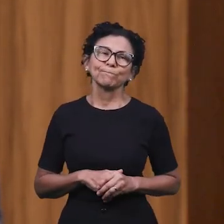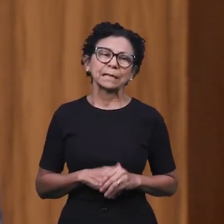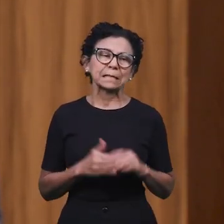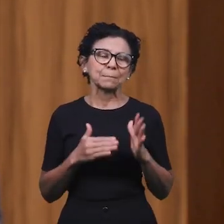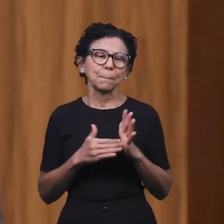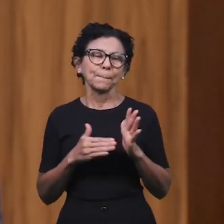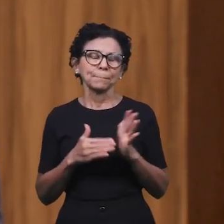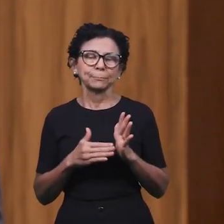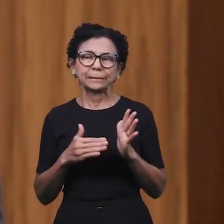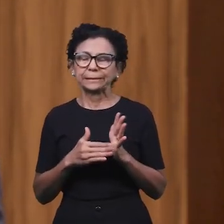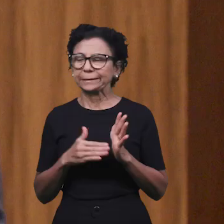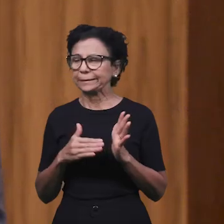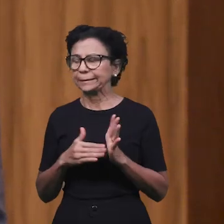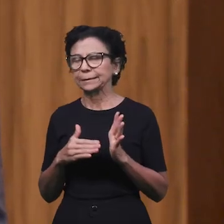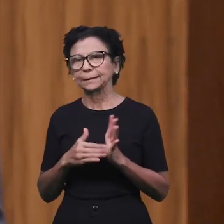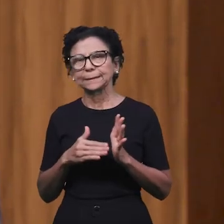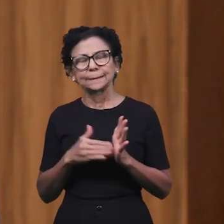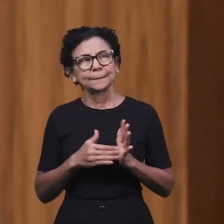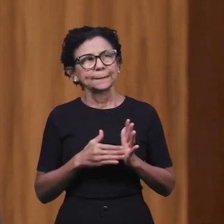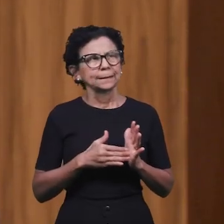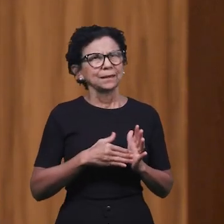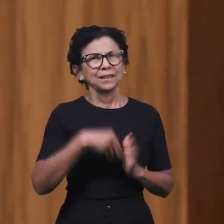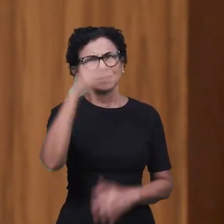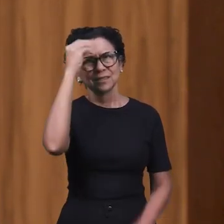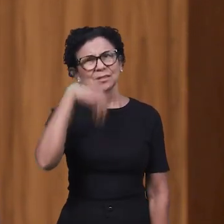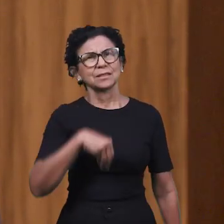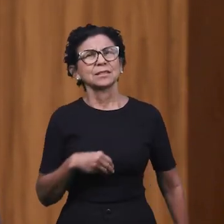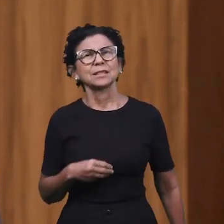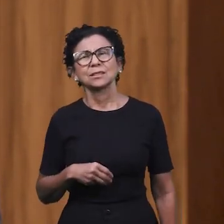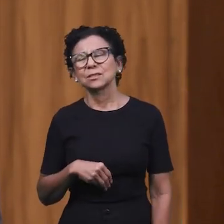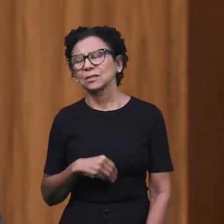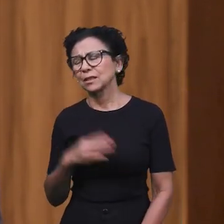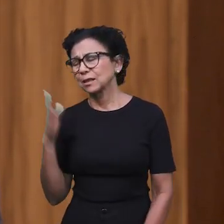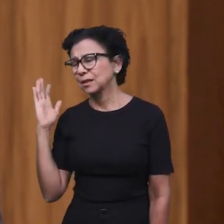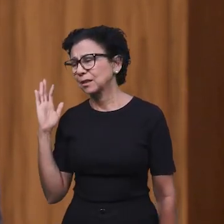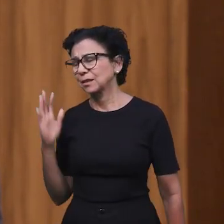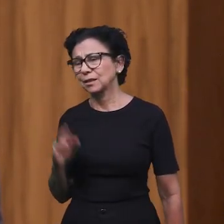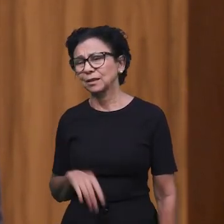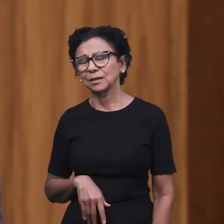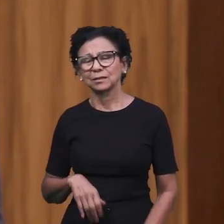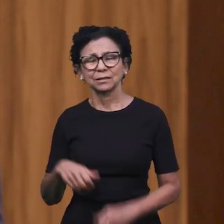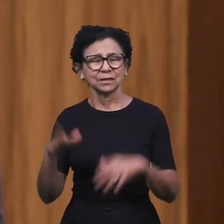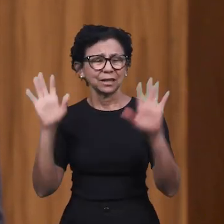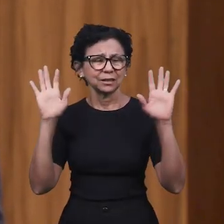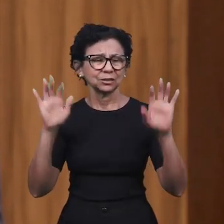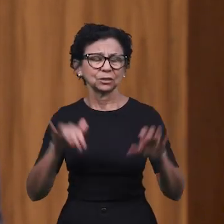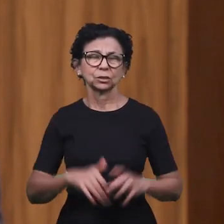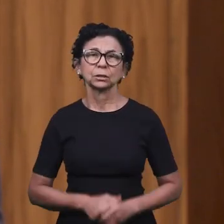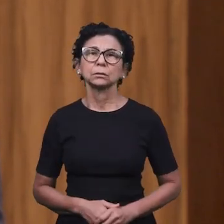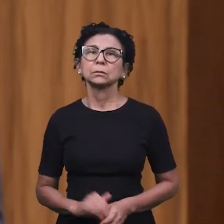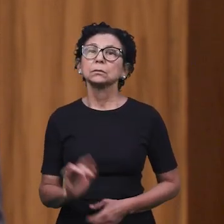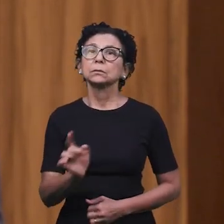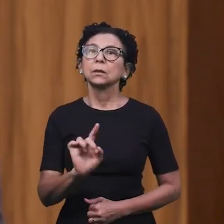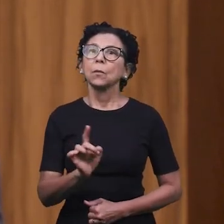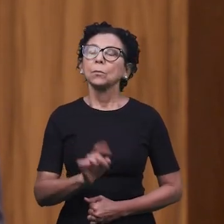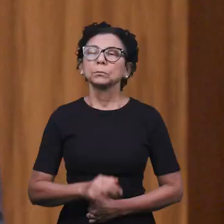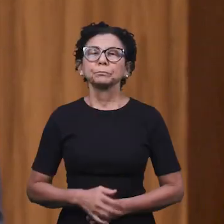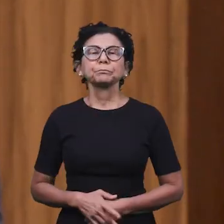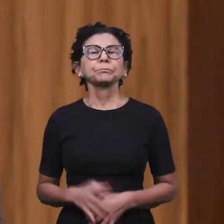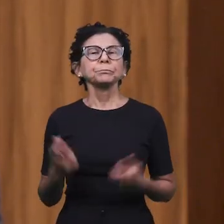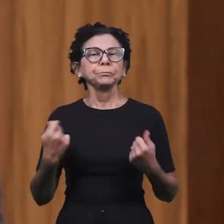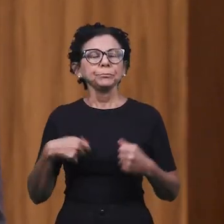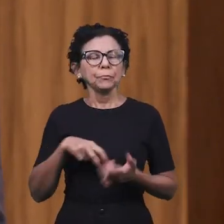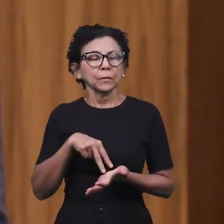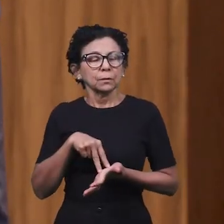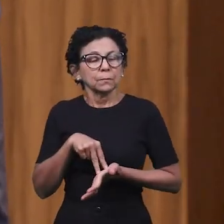com algumas barreiras que nos fazem desistir, nos fazem desanimar, e isso nós não podemos ter. Nós